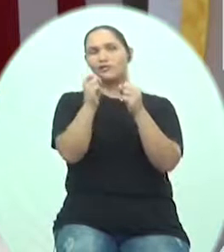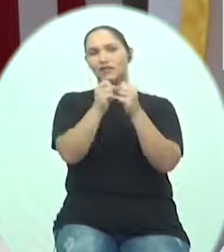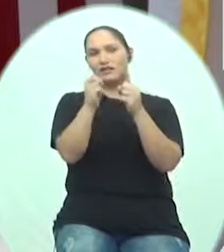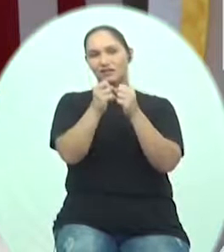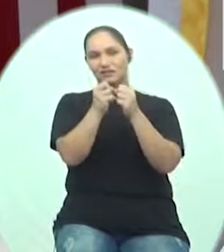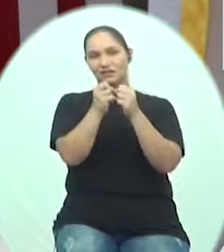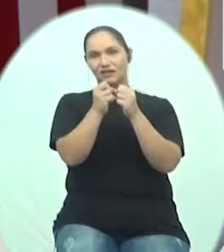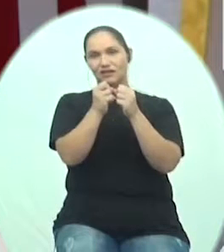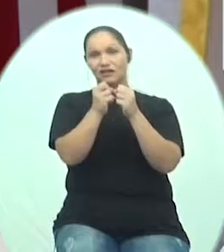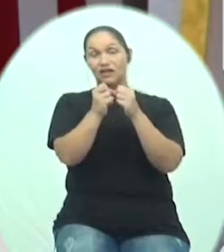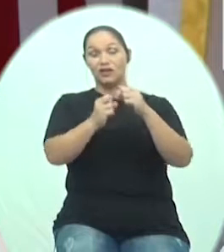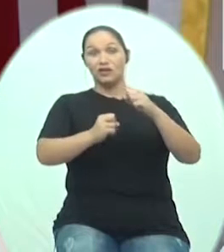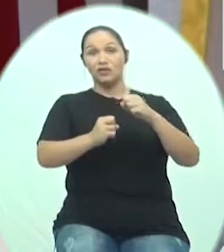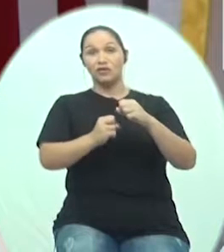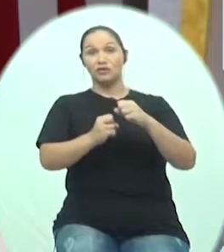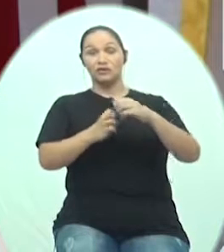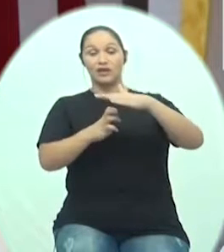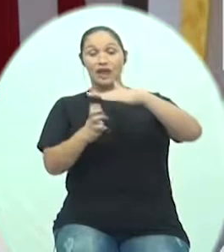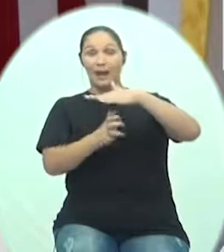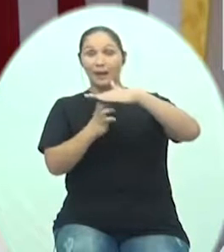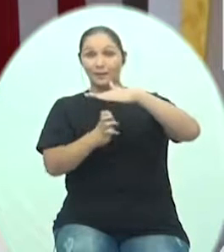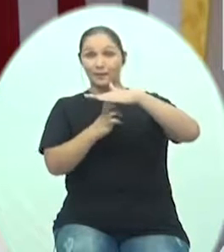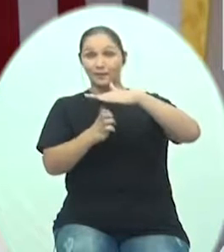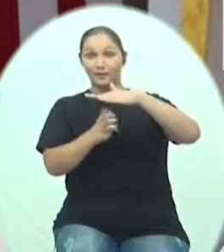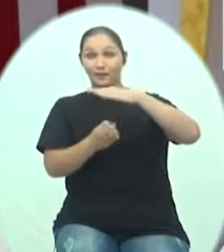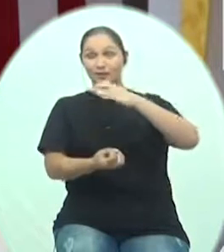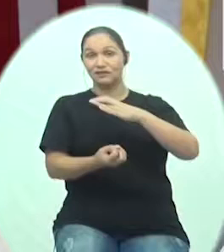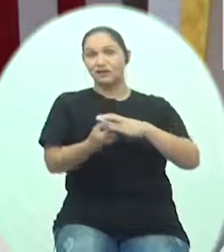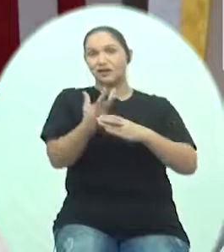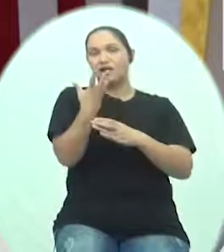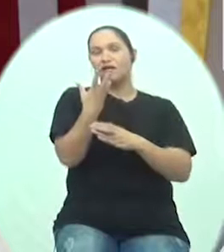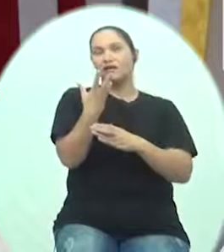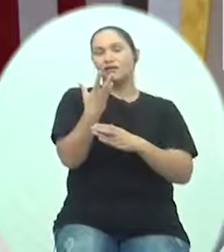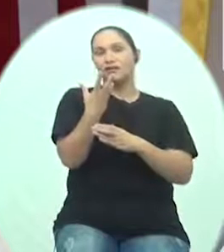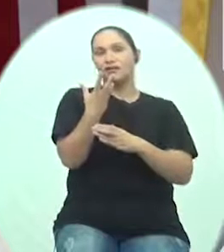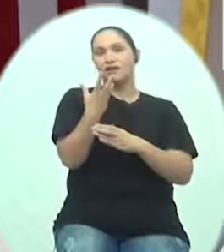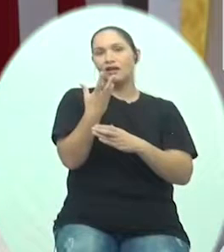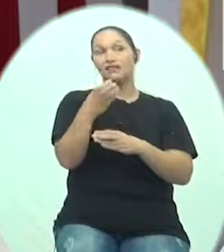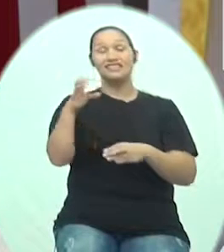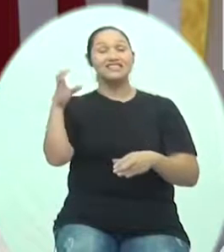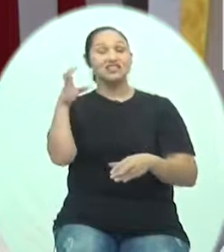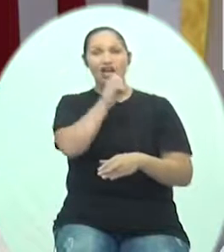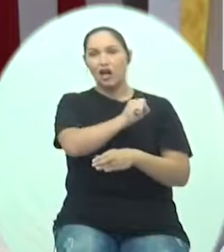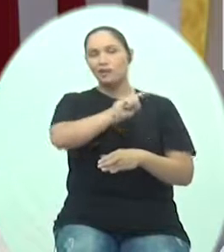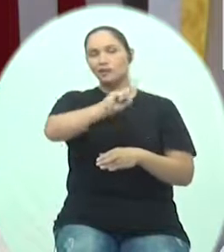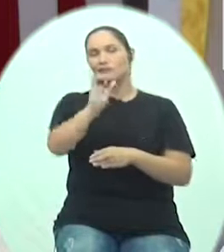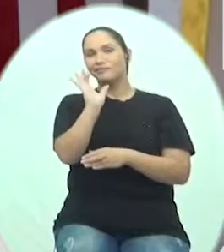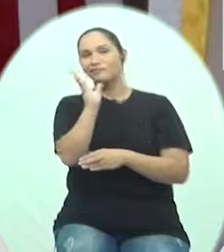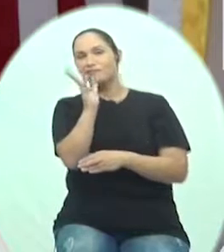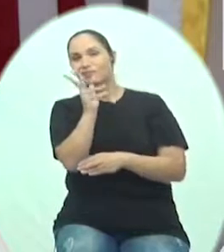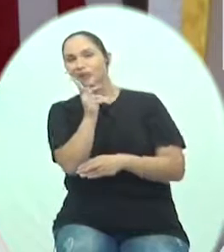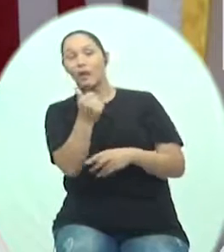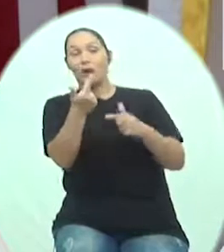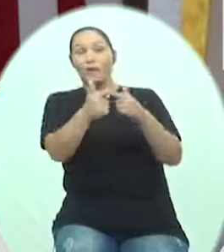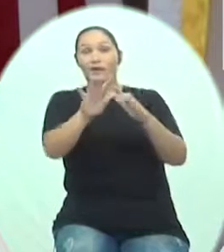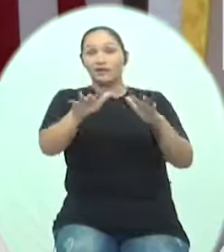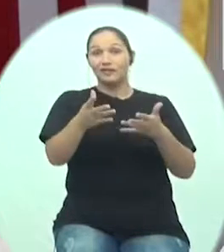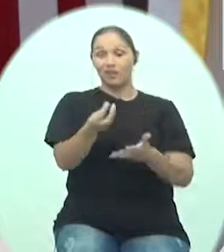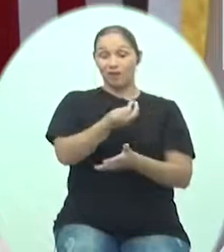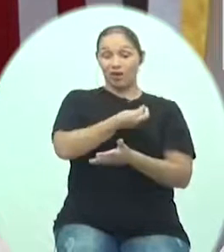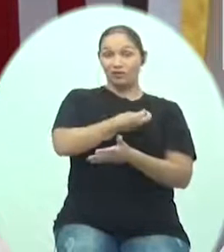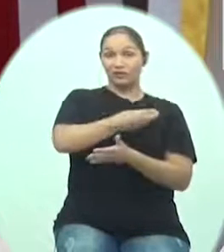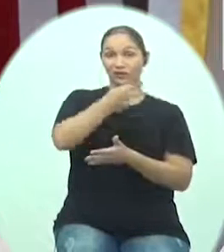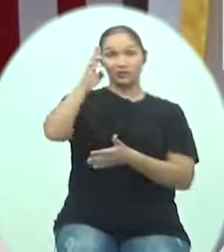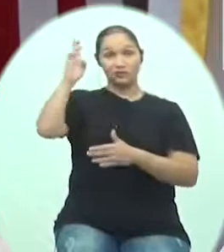a abertura de empresas nós precisamos facilitar a vida dos empreendedores porque são eles que